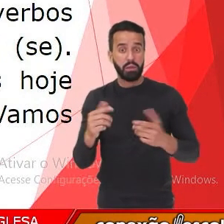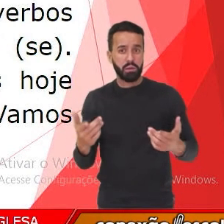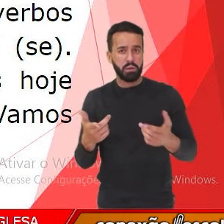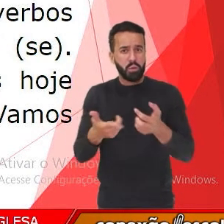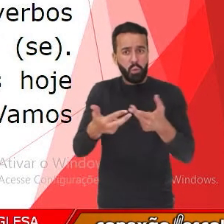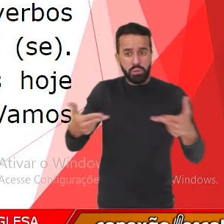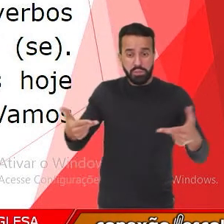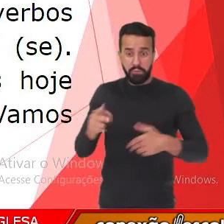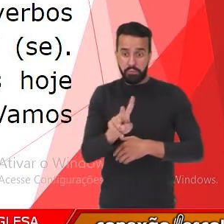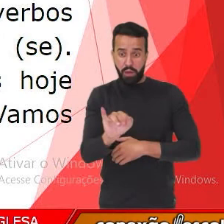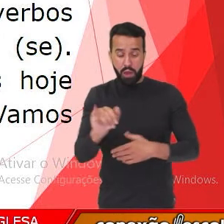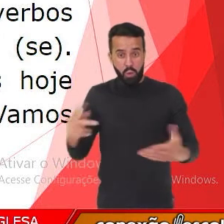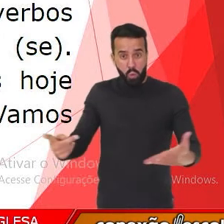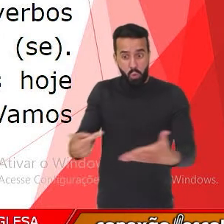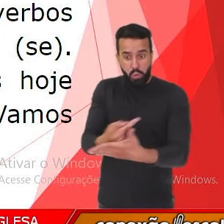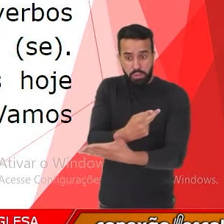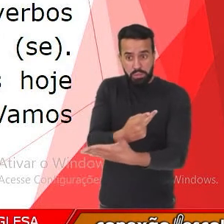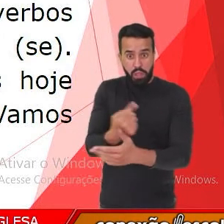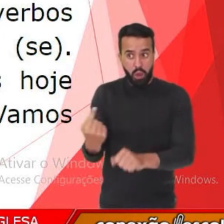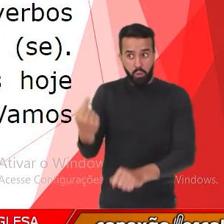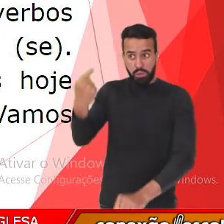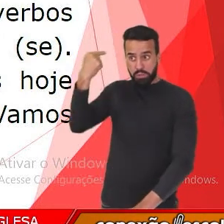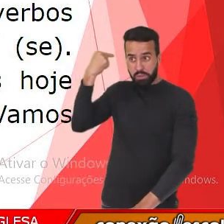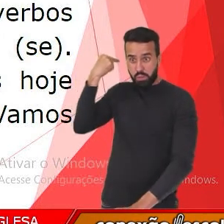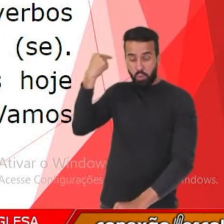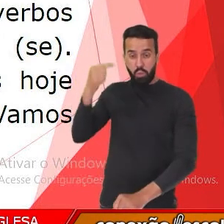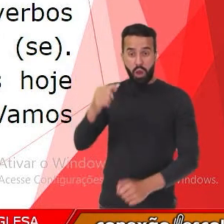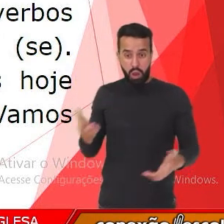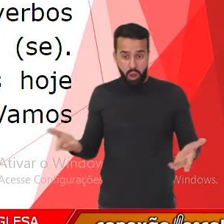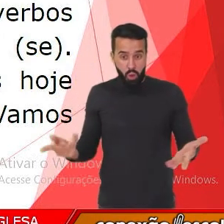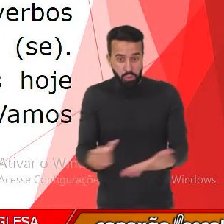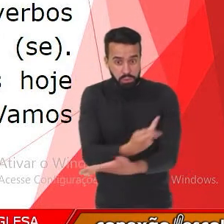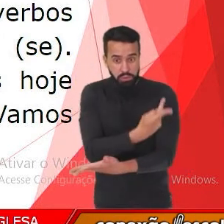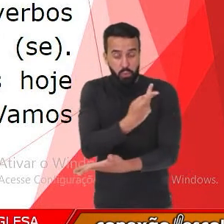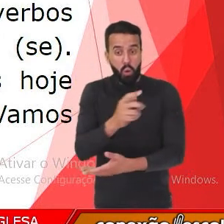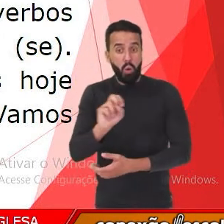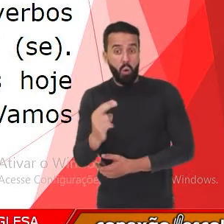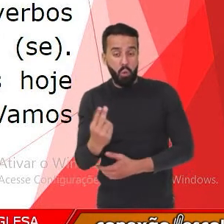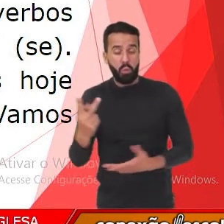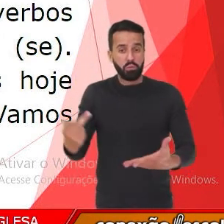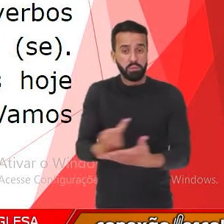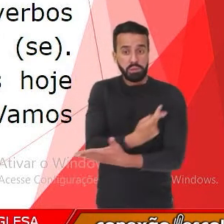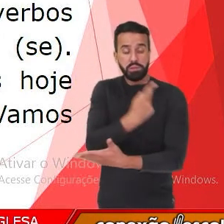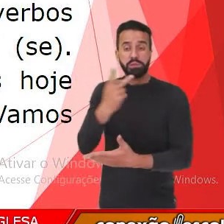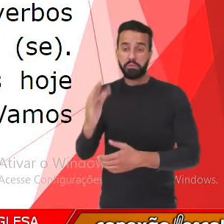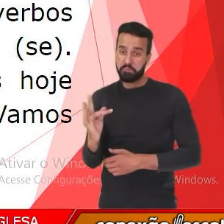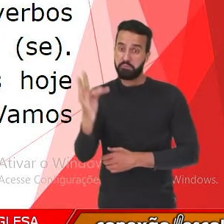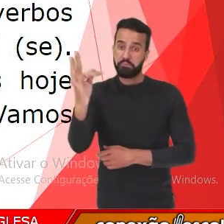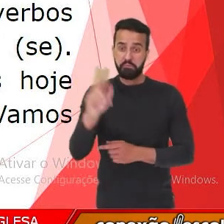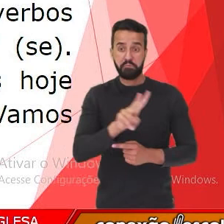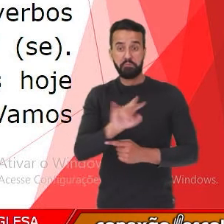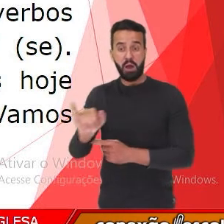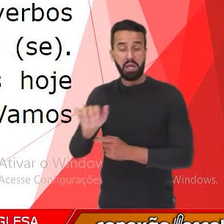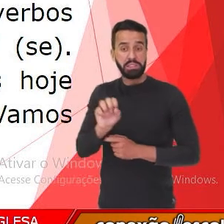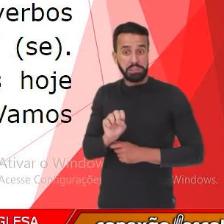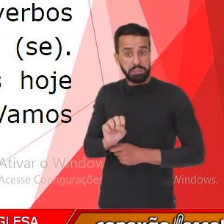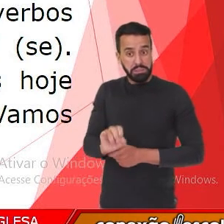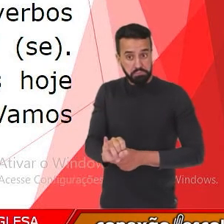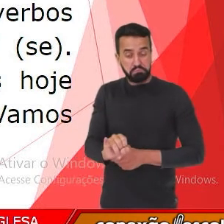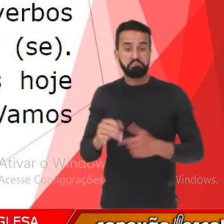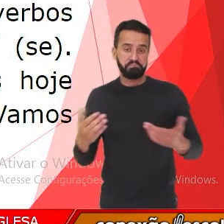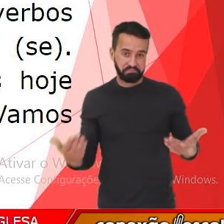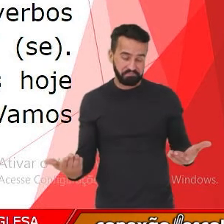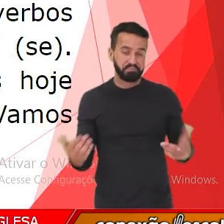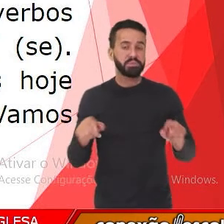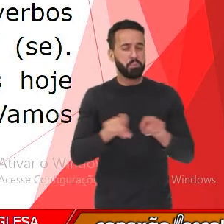que algo acontece, aconteceu ou irá acontecer sobre uma determinada condição. E ela também